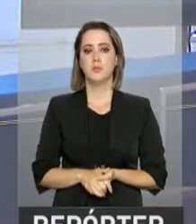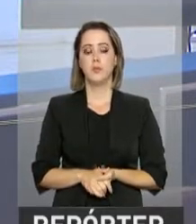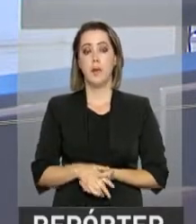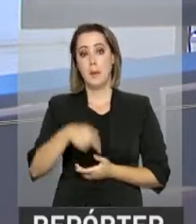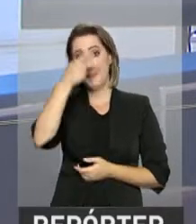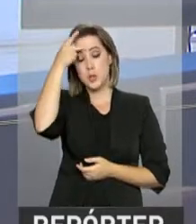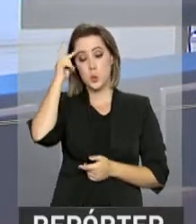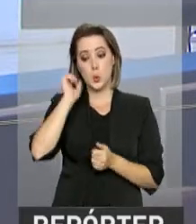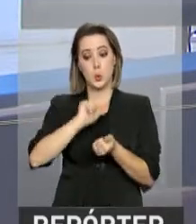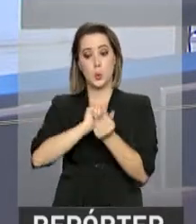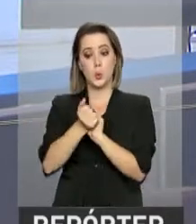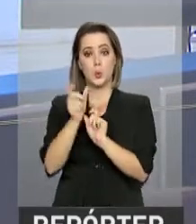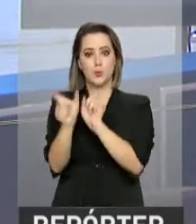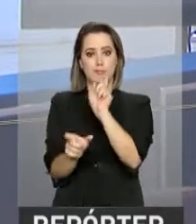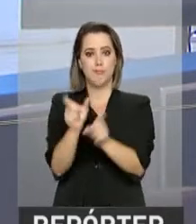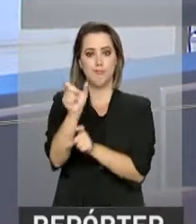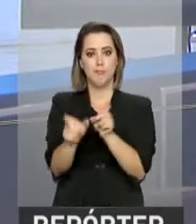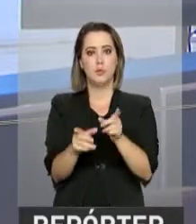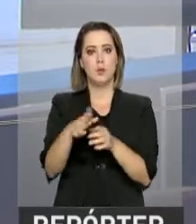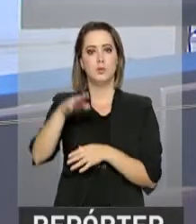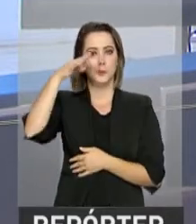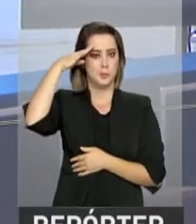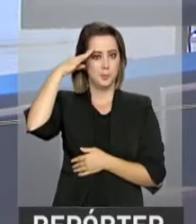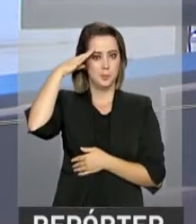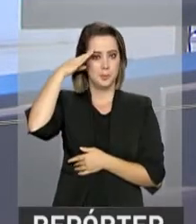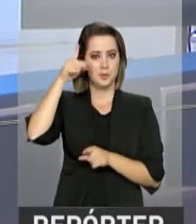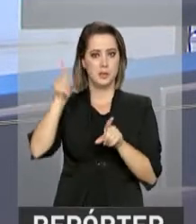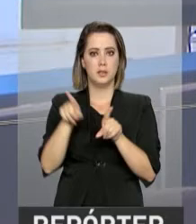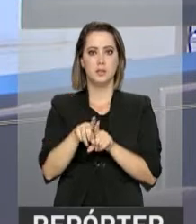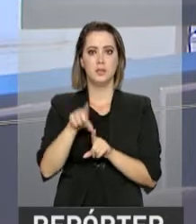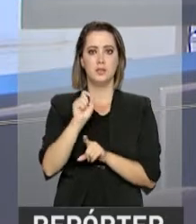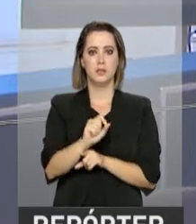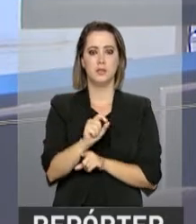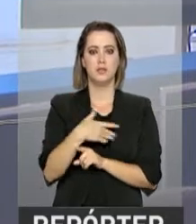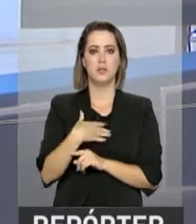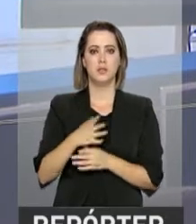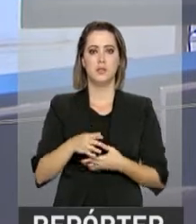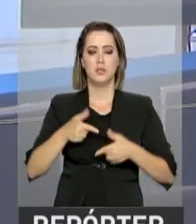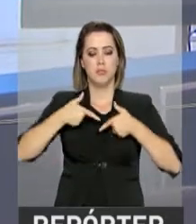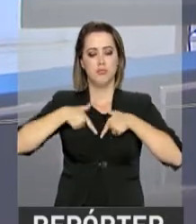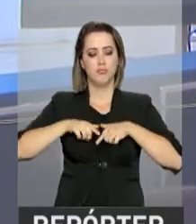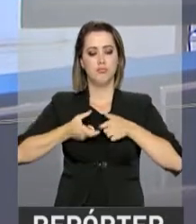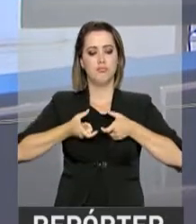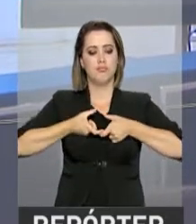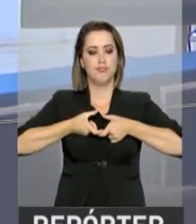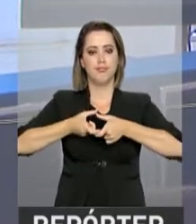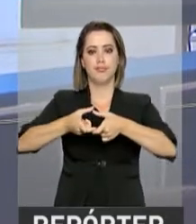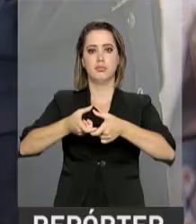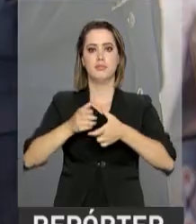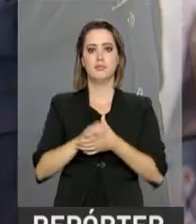Atletas, militares e personalidades do esporte receberam a medalha Mérito Esportivo Militar.